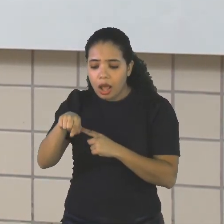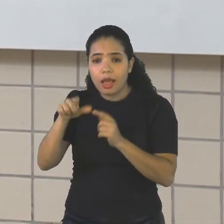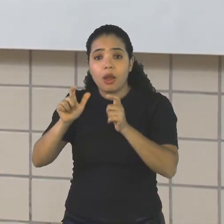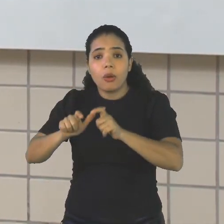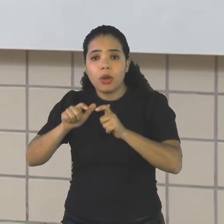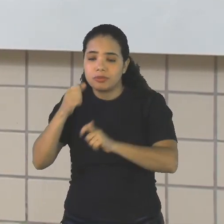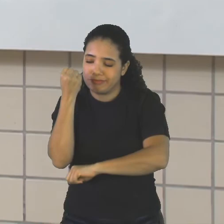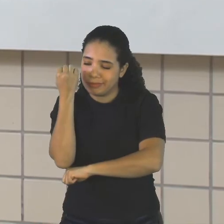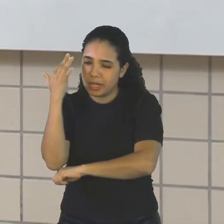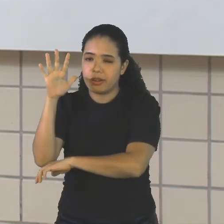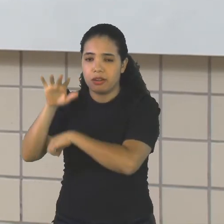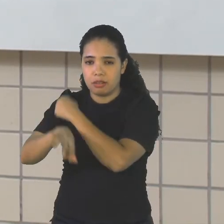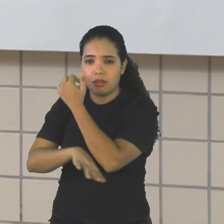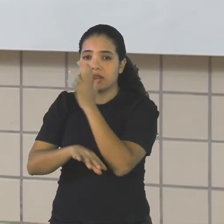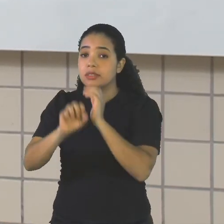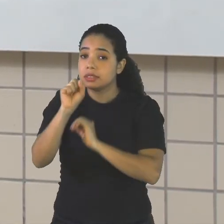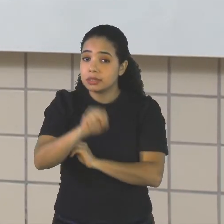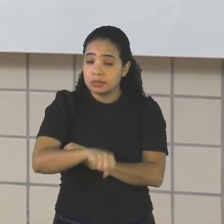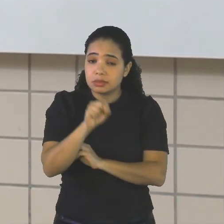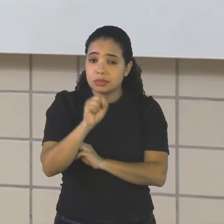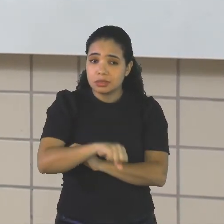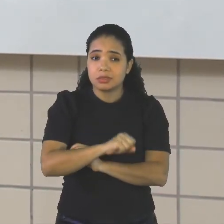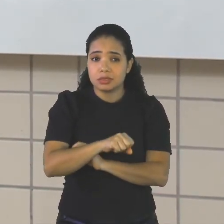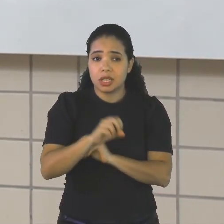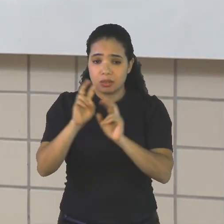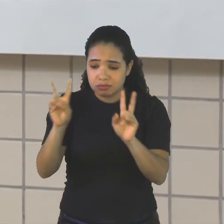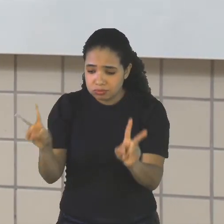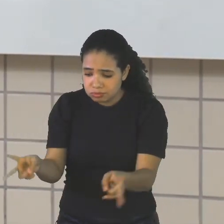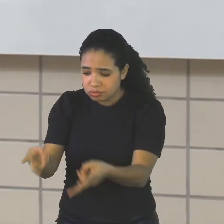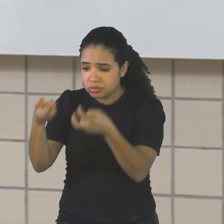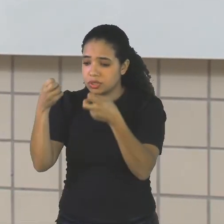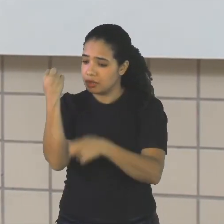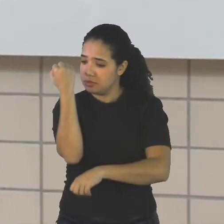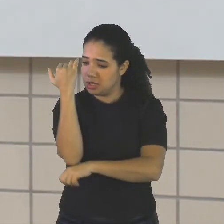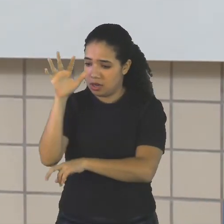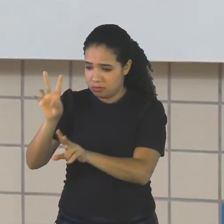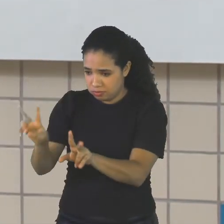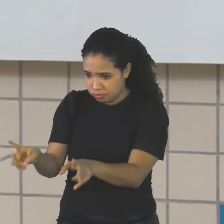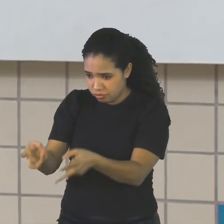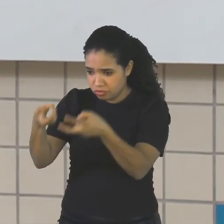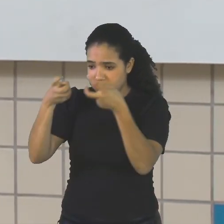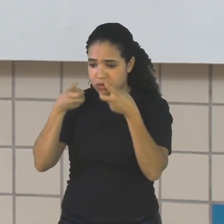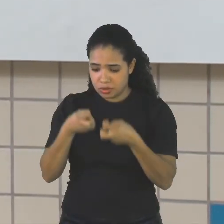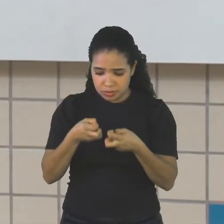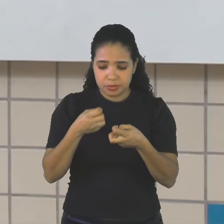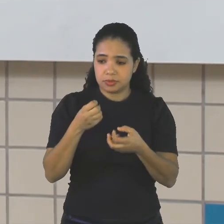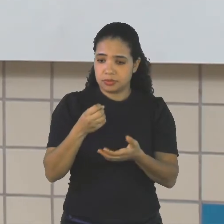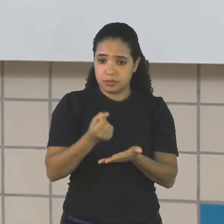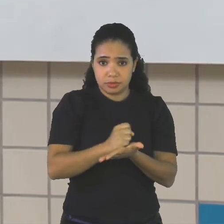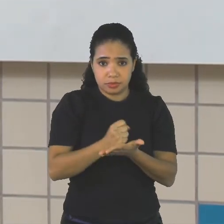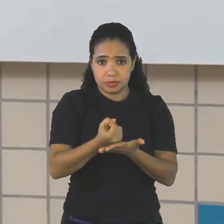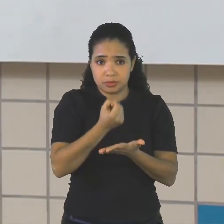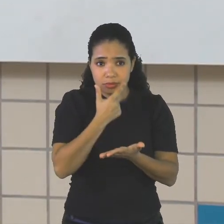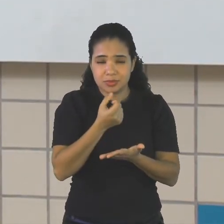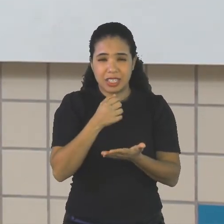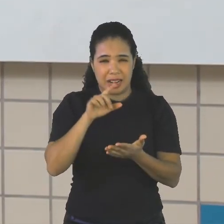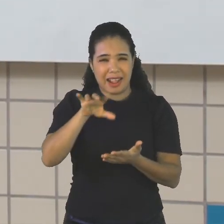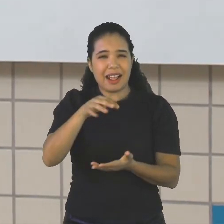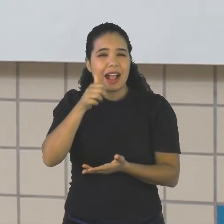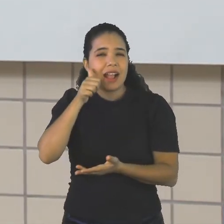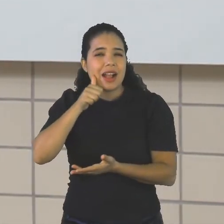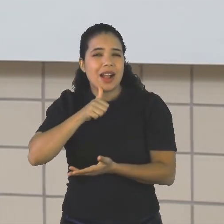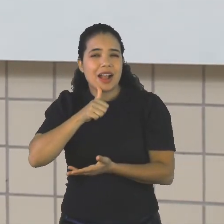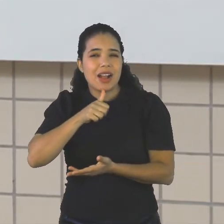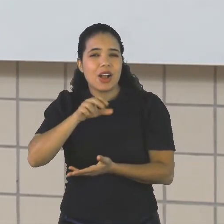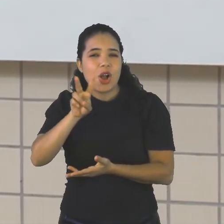das plantas, muitos medicamentos. Aquele chazinho lá que sua avó faz, aquele insumo lá que ela faz, aquele chazinho,